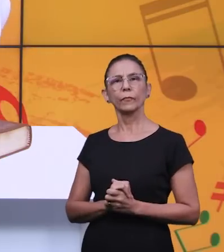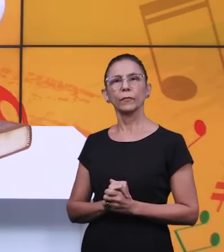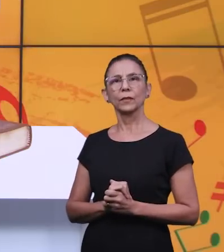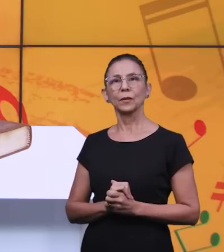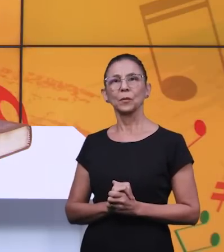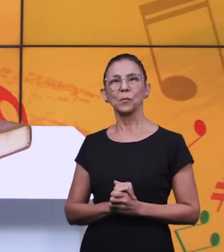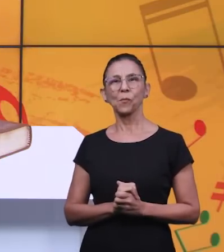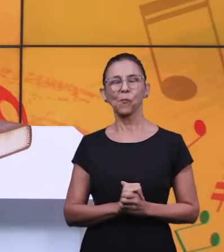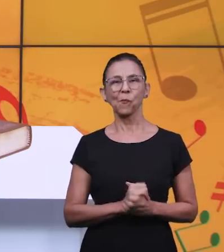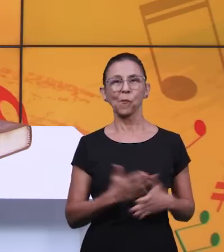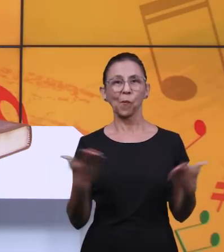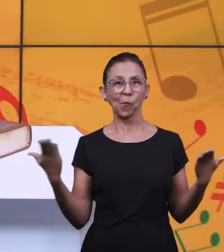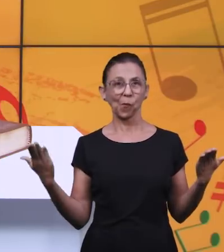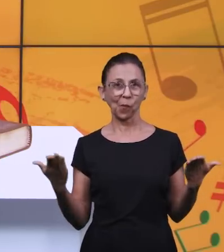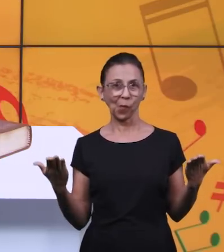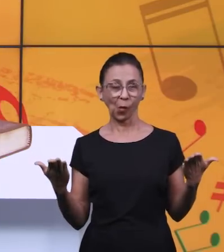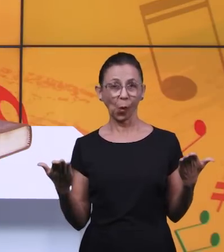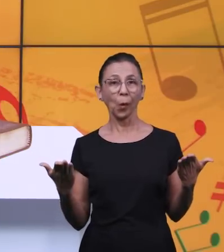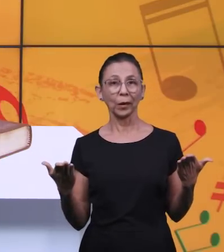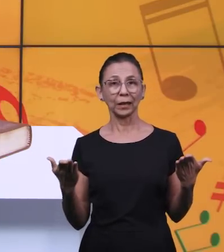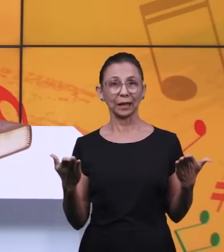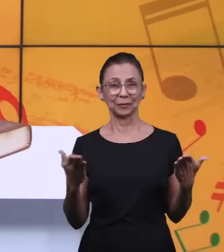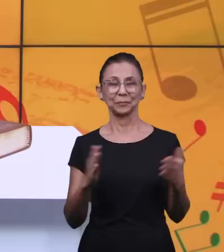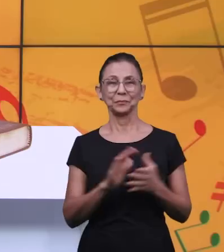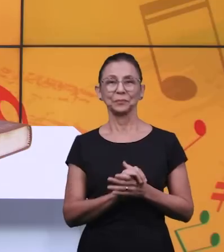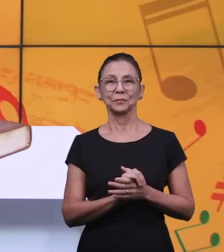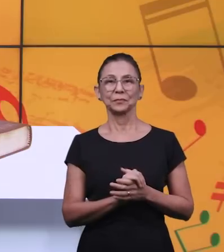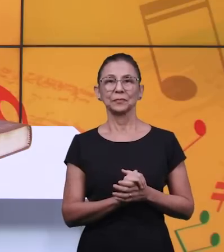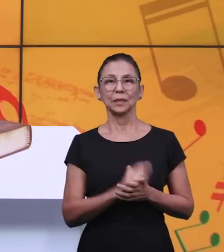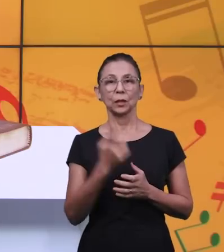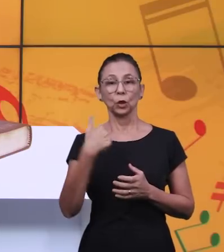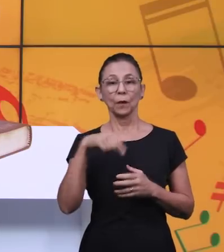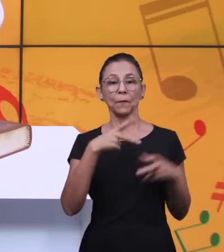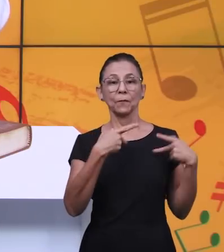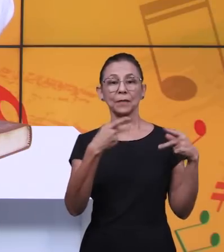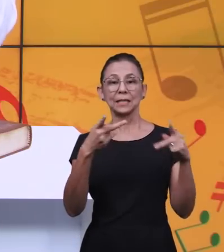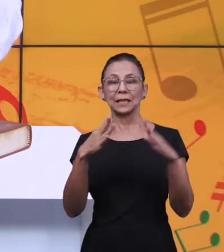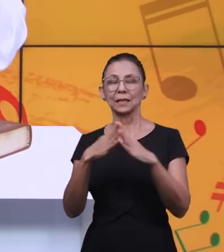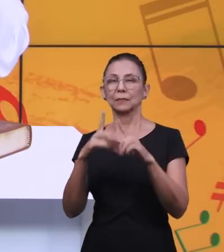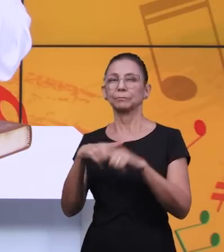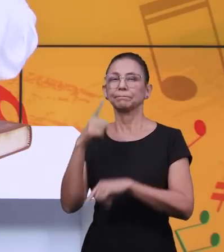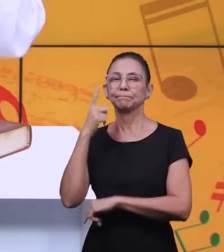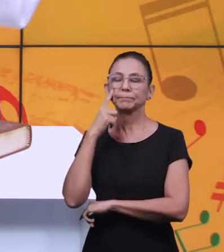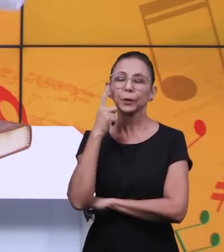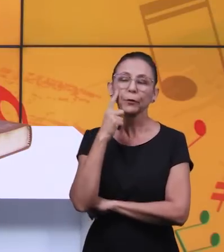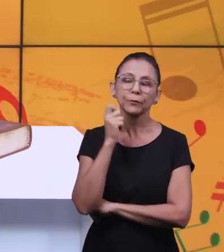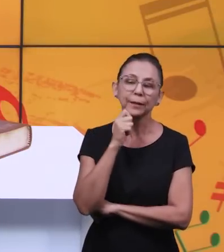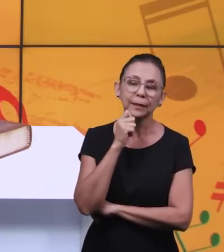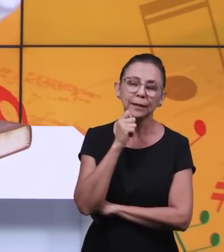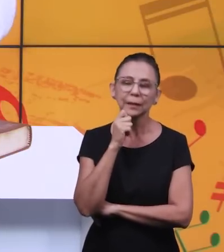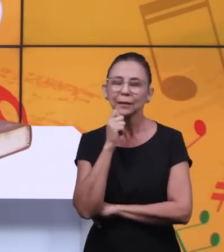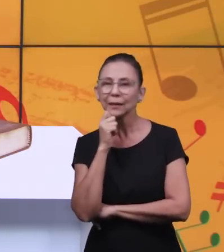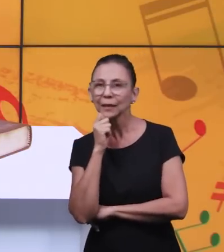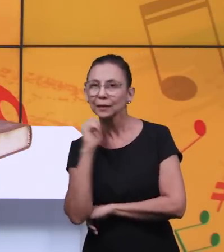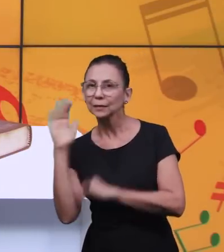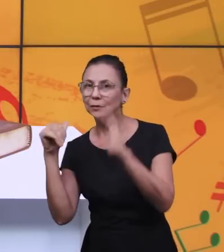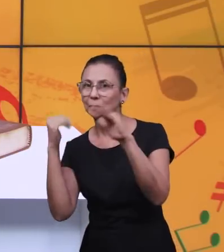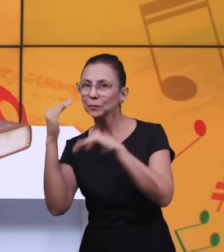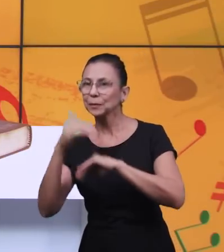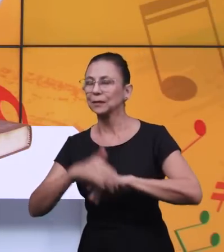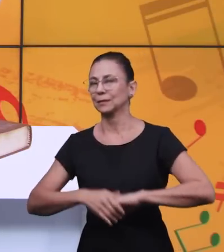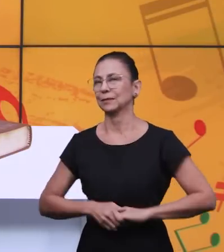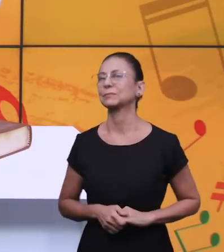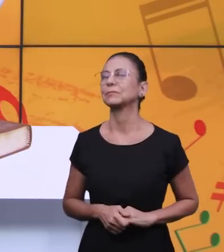quadro Perfeito Louvor está visitando as igrejas, estou podendo ver de pertinho o desenvolvimento de